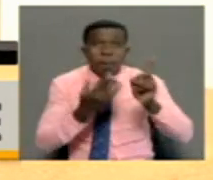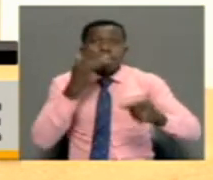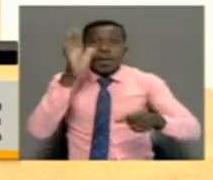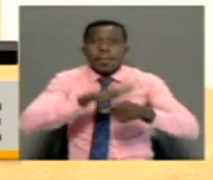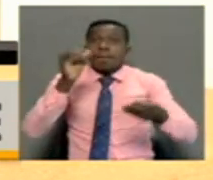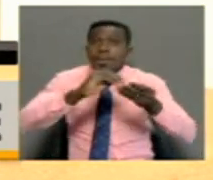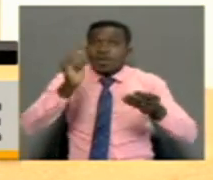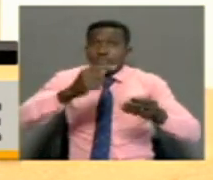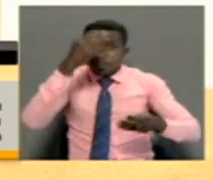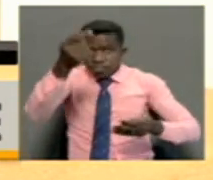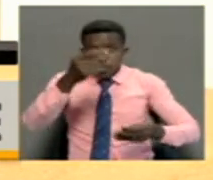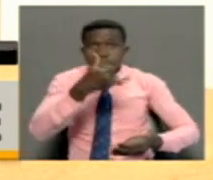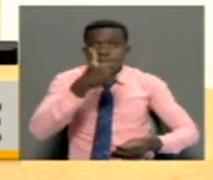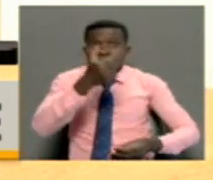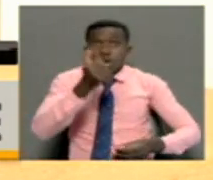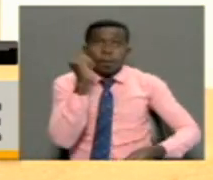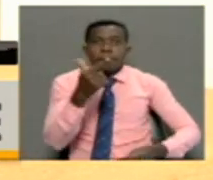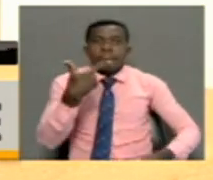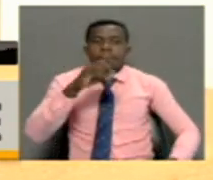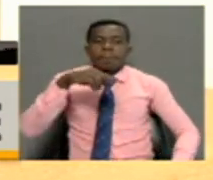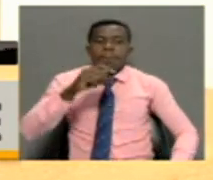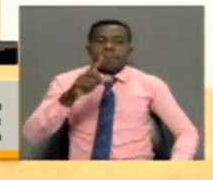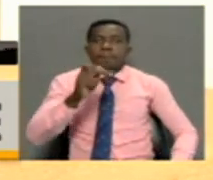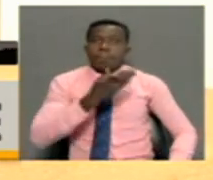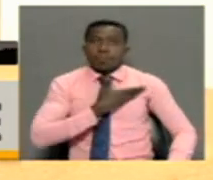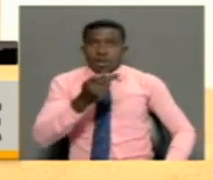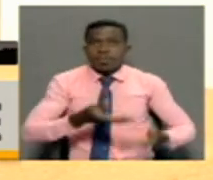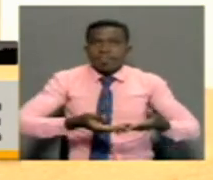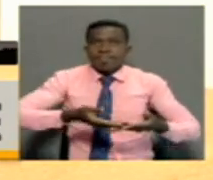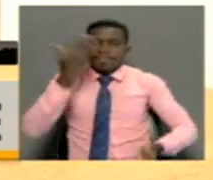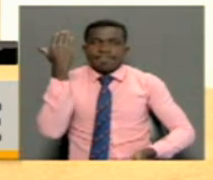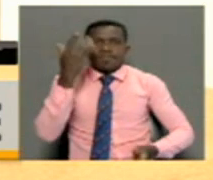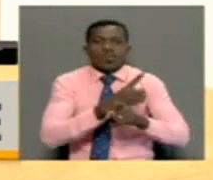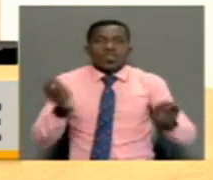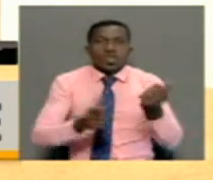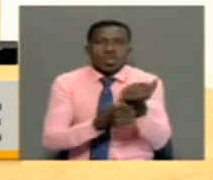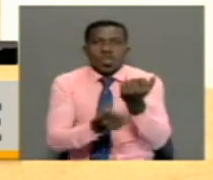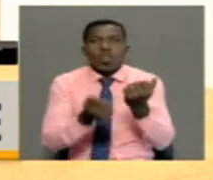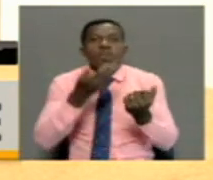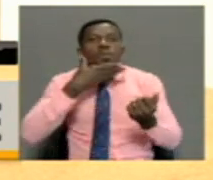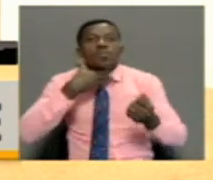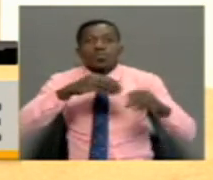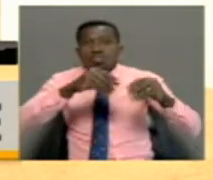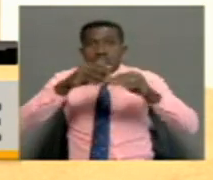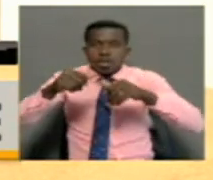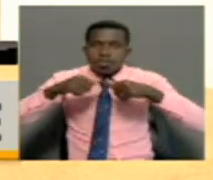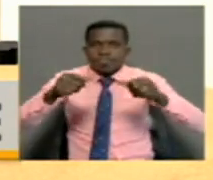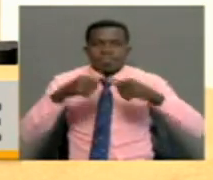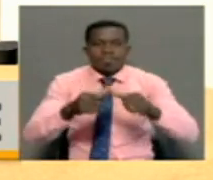agrícola para que a unidade de Fabril continue a produzir farinha trigo. As